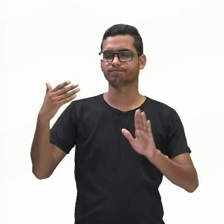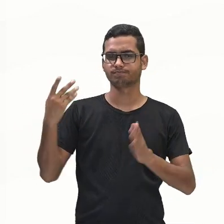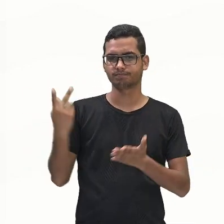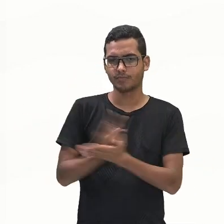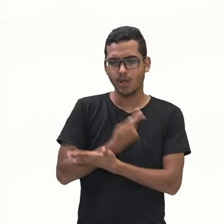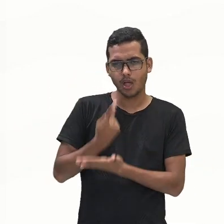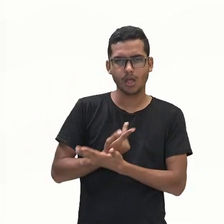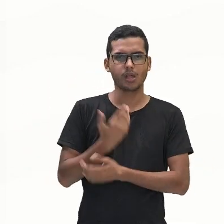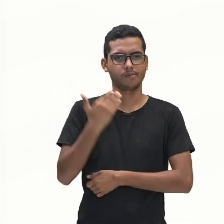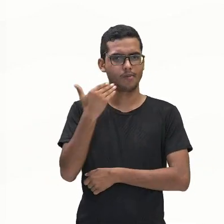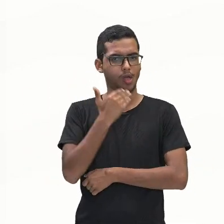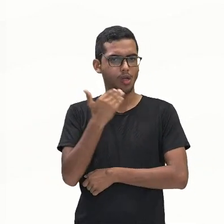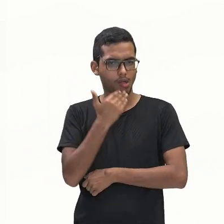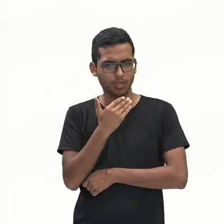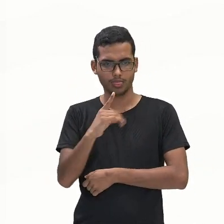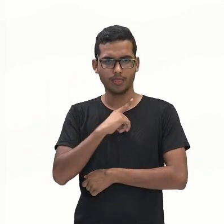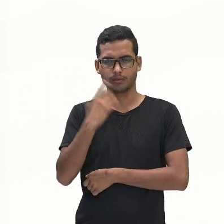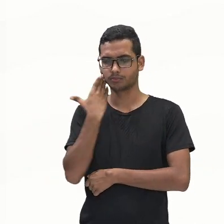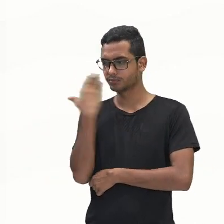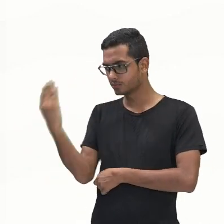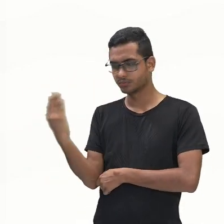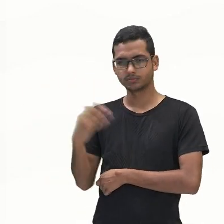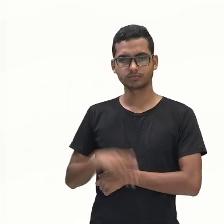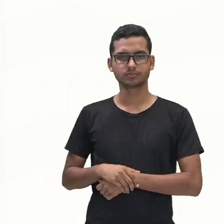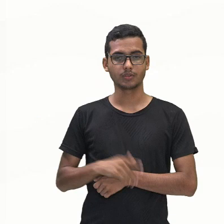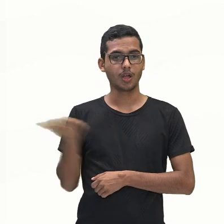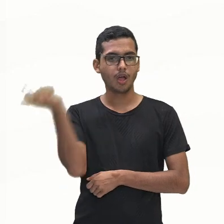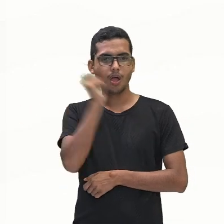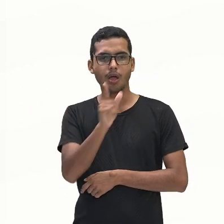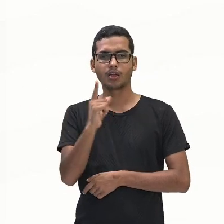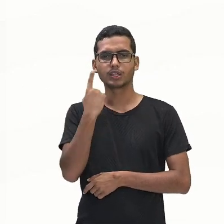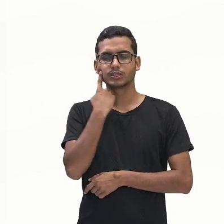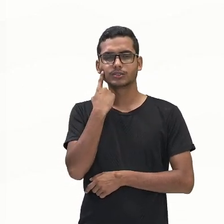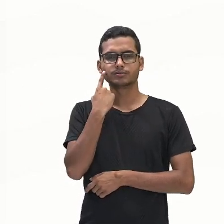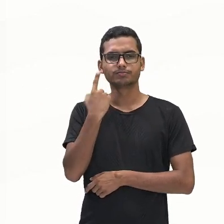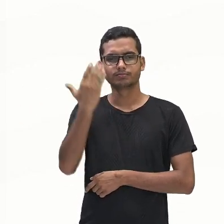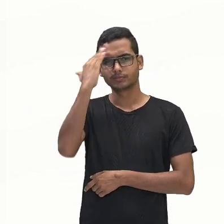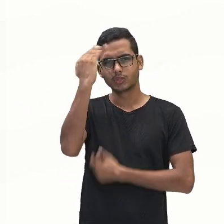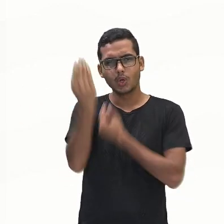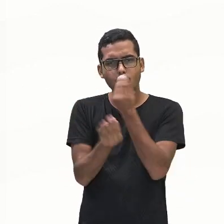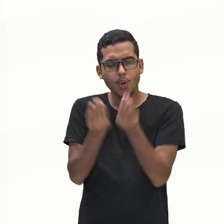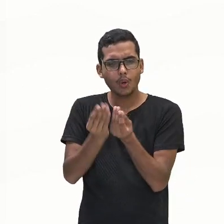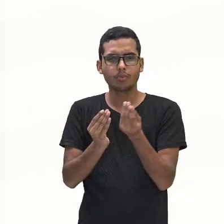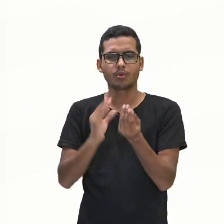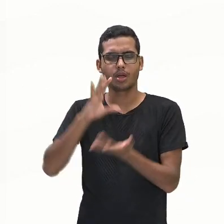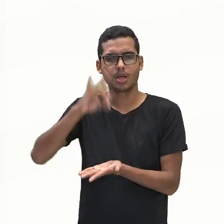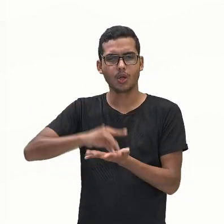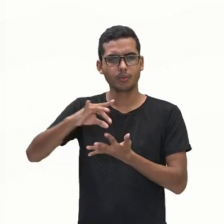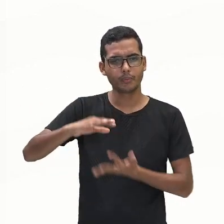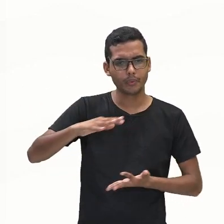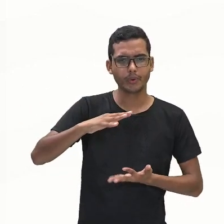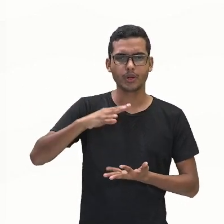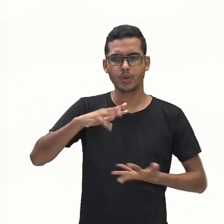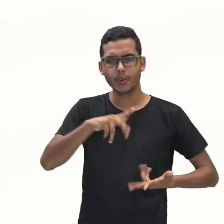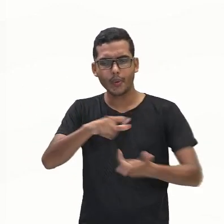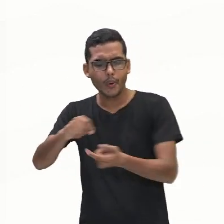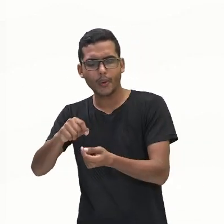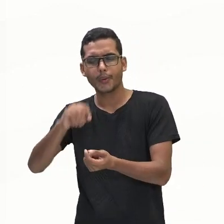né, com relação aí a capturar a essência do mundo, né? Que a gente colocou